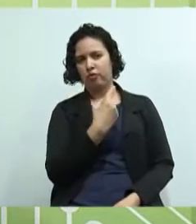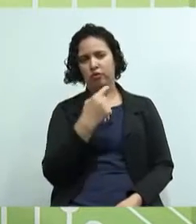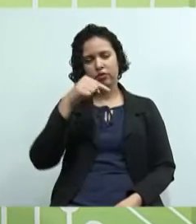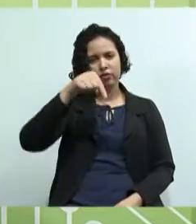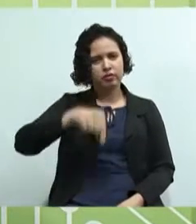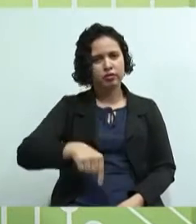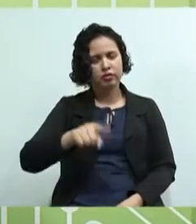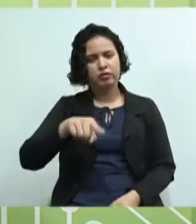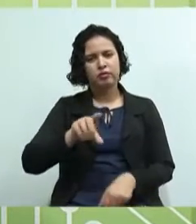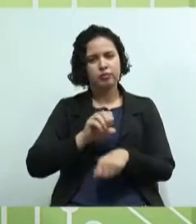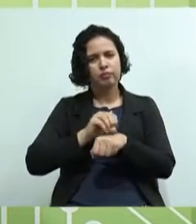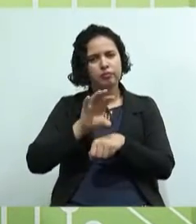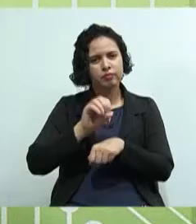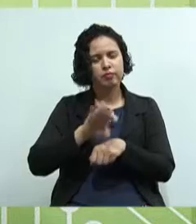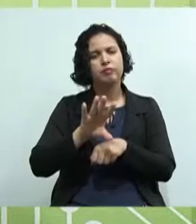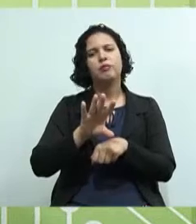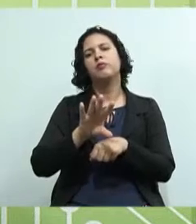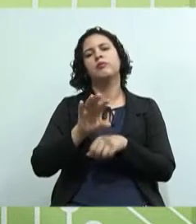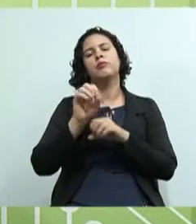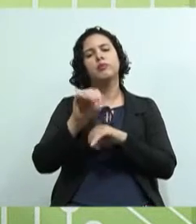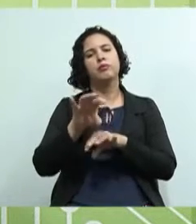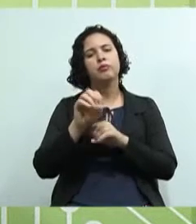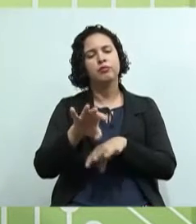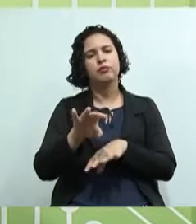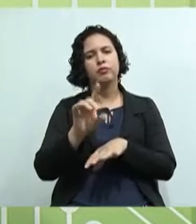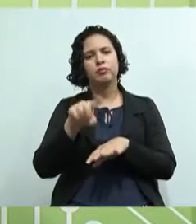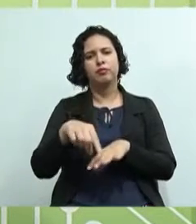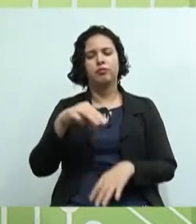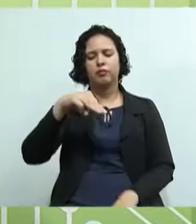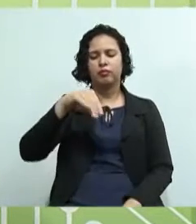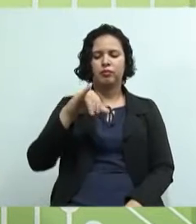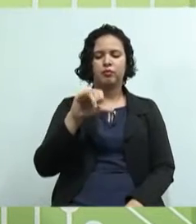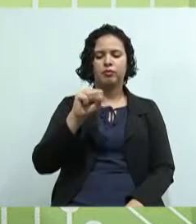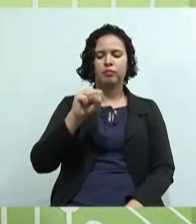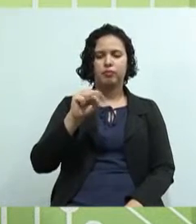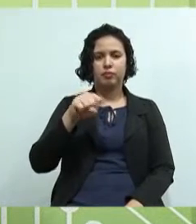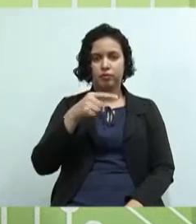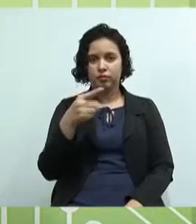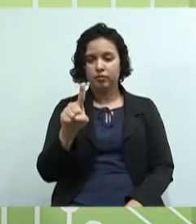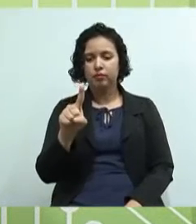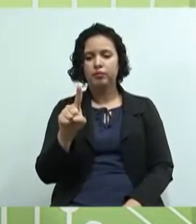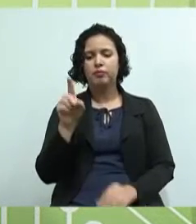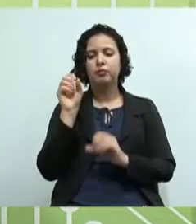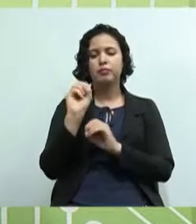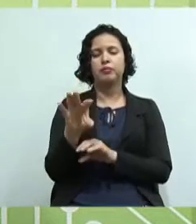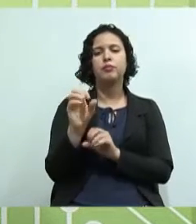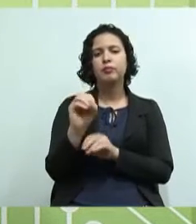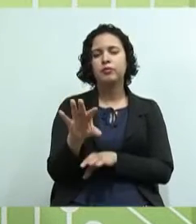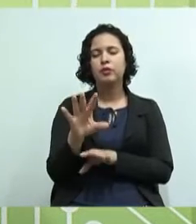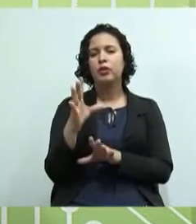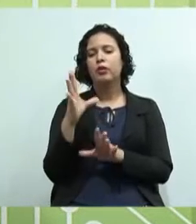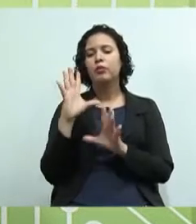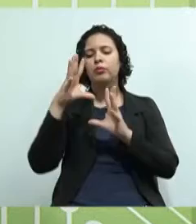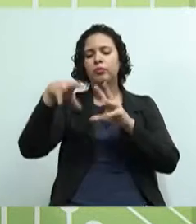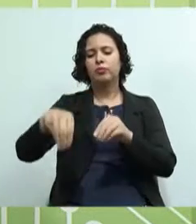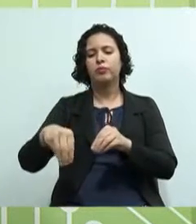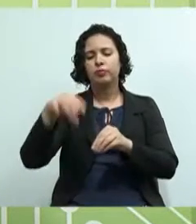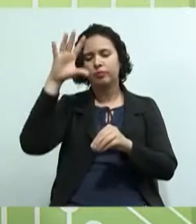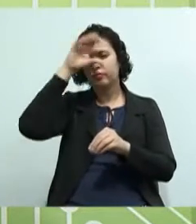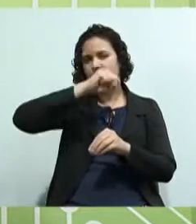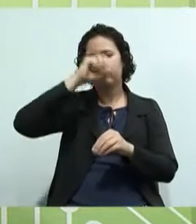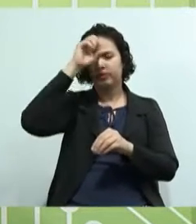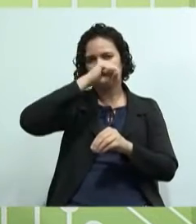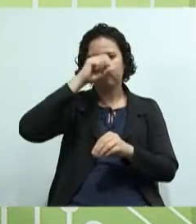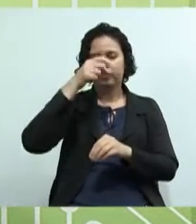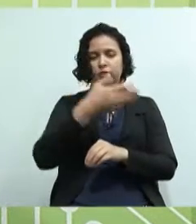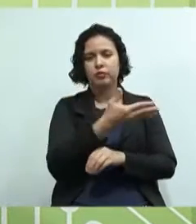também conheça. Essa é a função, essa é a missão do professor. O professor está aqui para ensinar, para passar tudo aquilo que ele já aprendeu um dia, para que